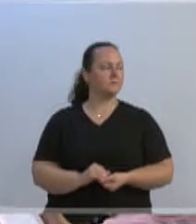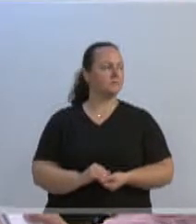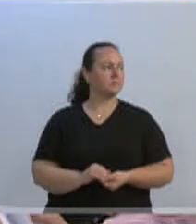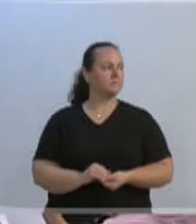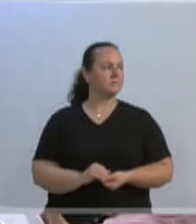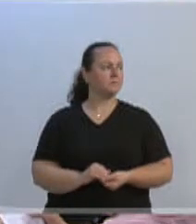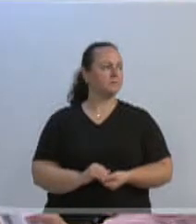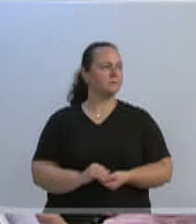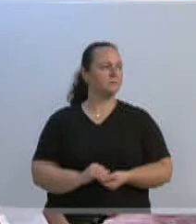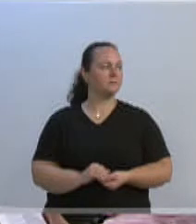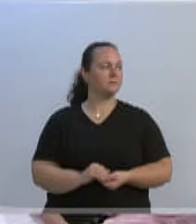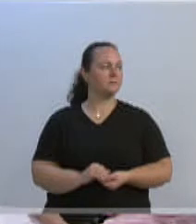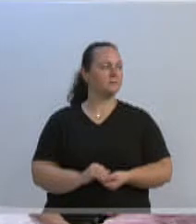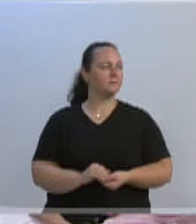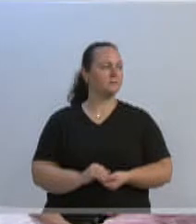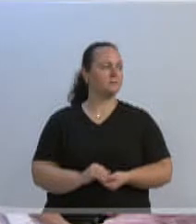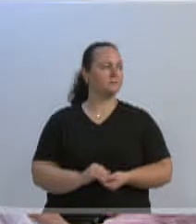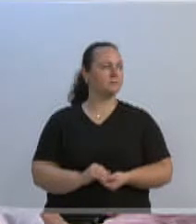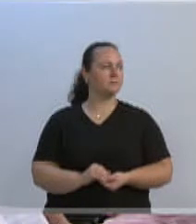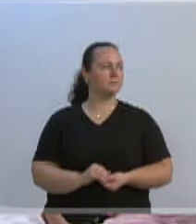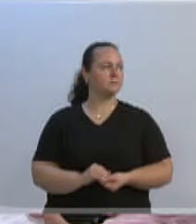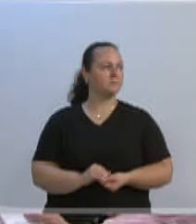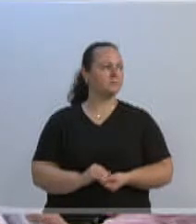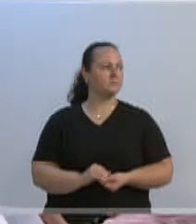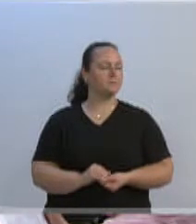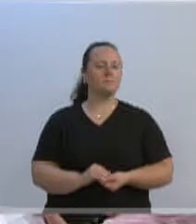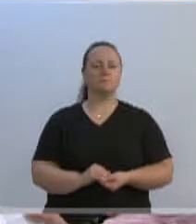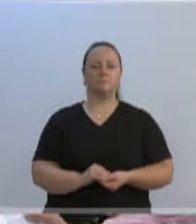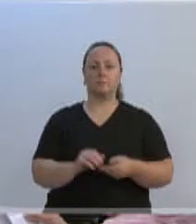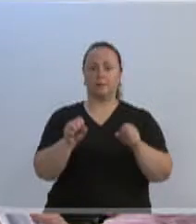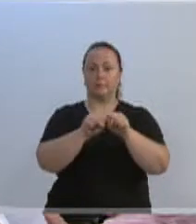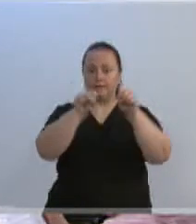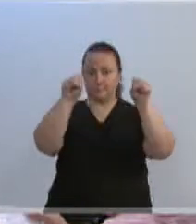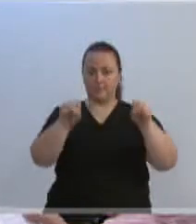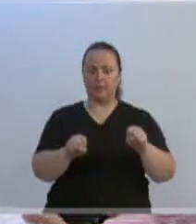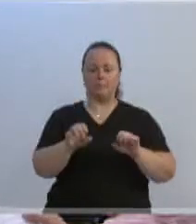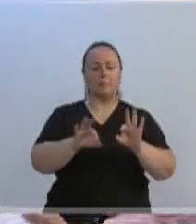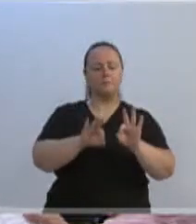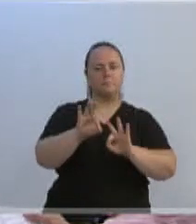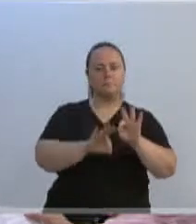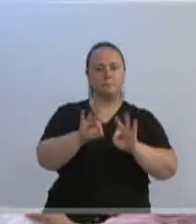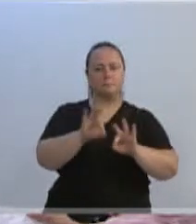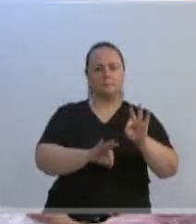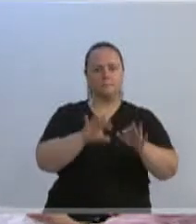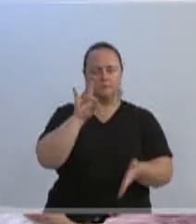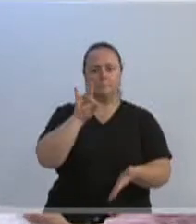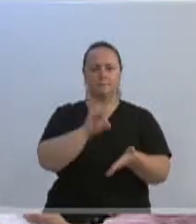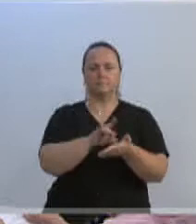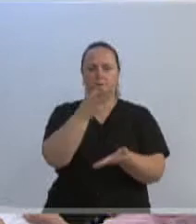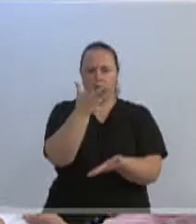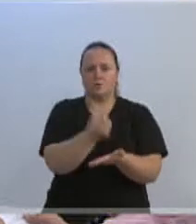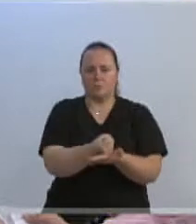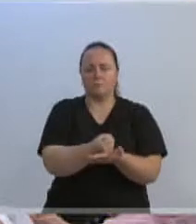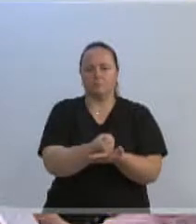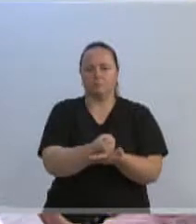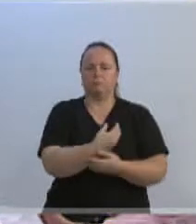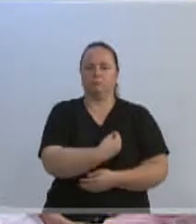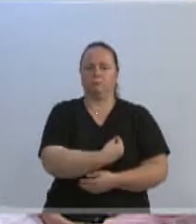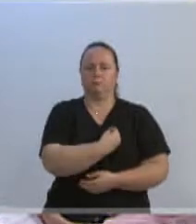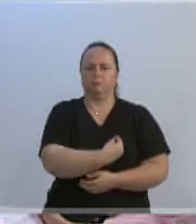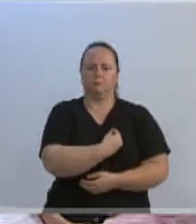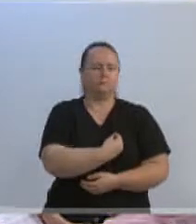solicito que preparem o sistema para o registro das chamadas